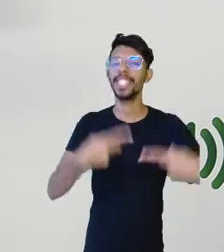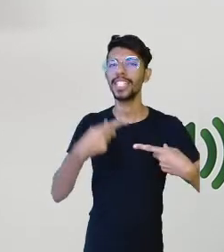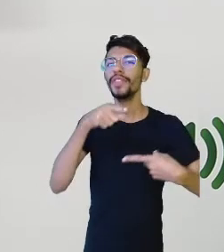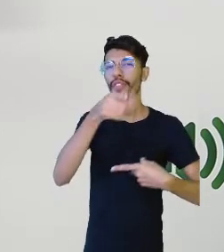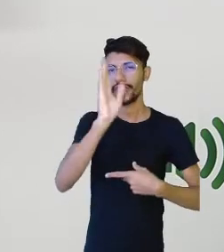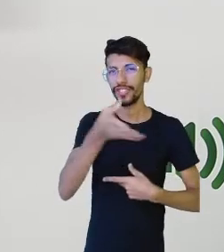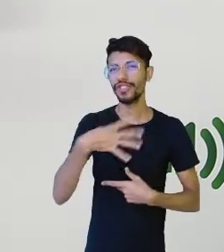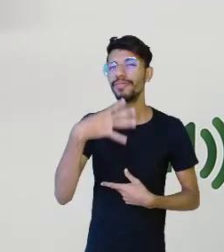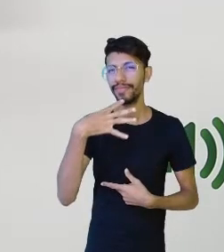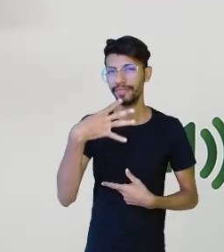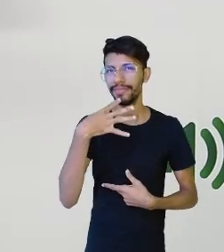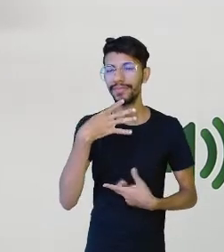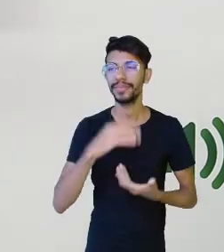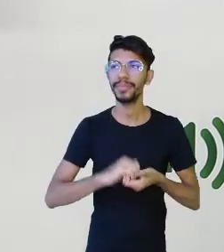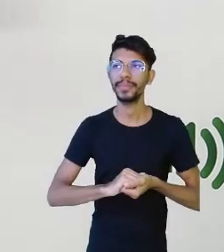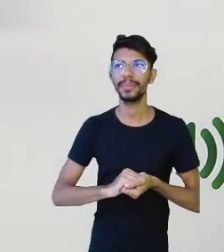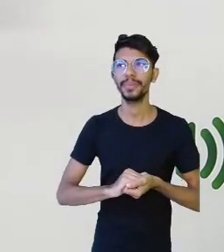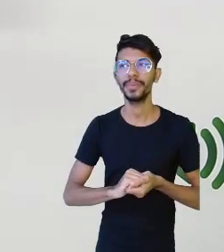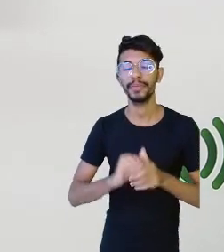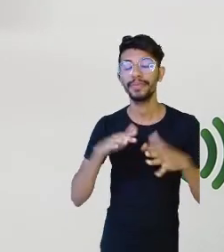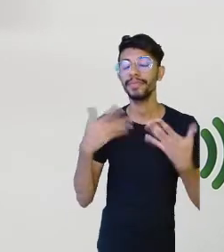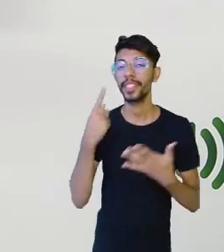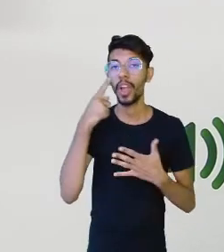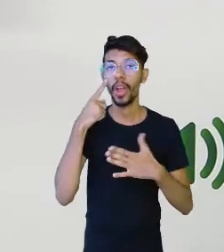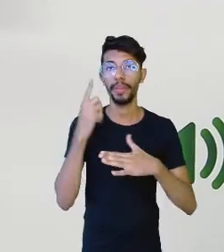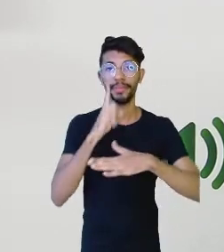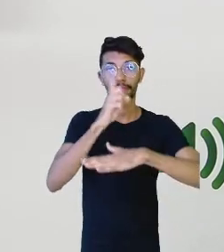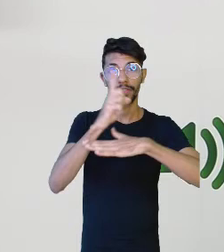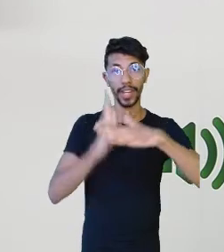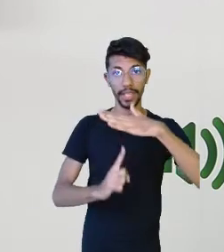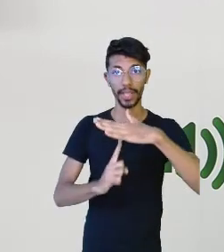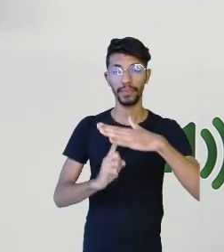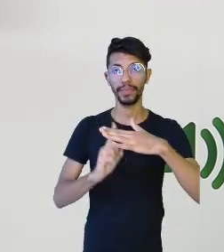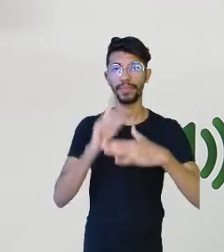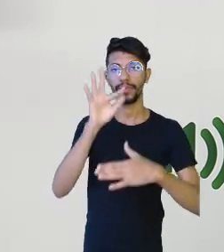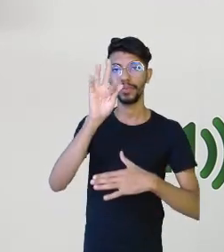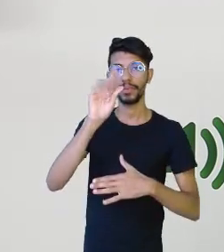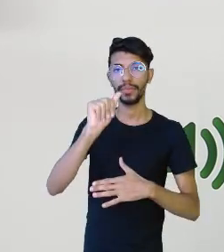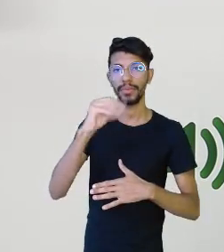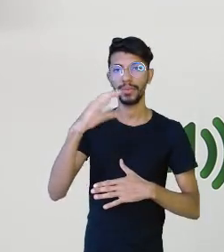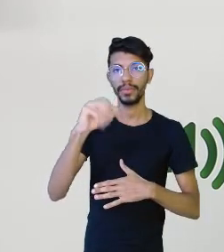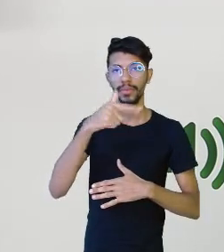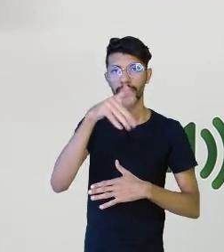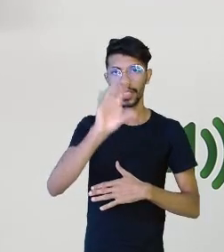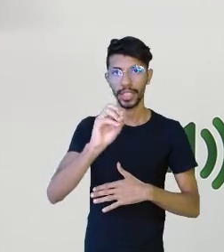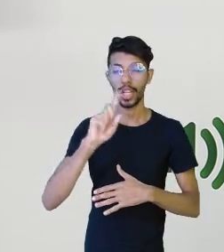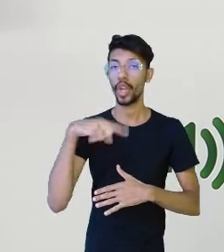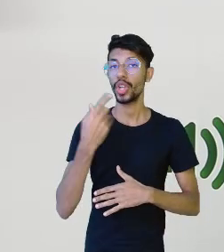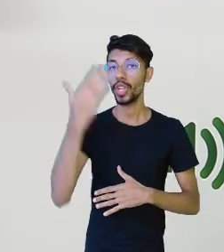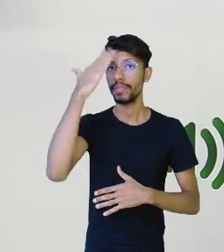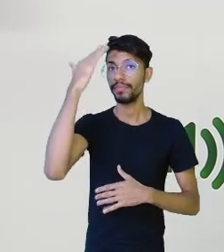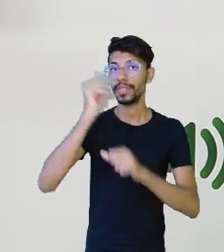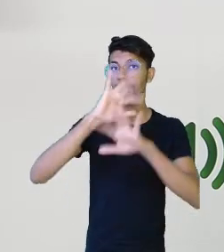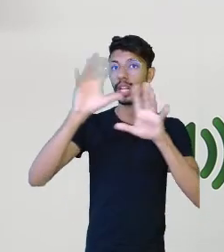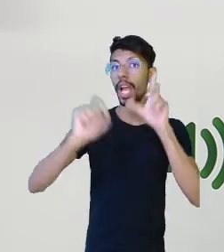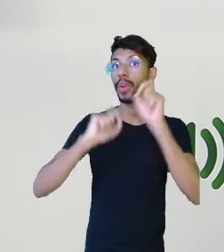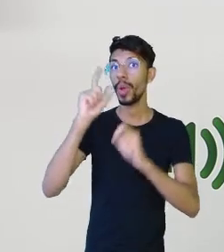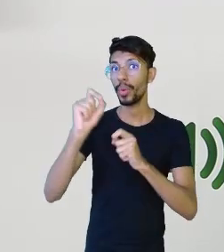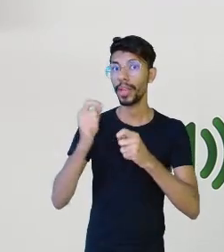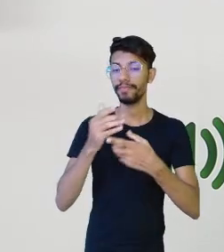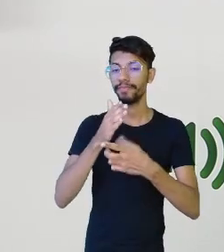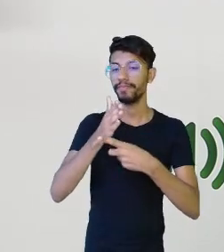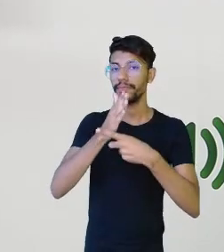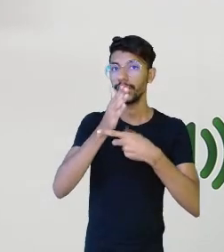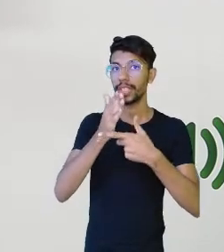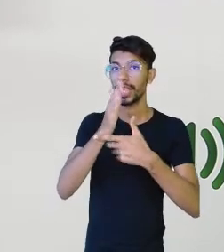conhece. A fração, a gente entende que é a divisão de um todo.